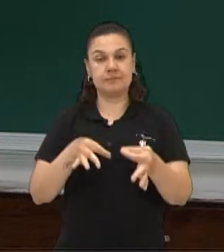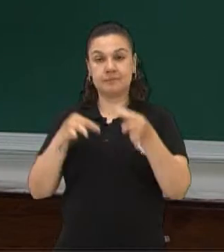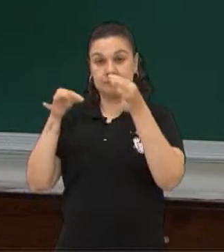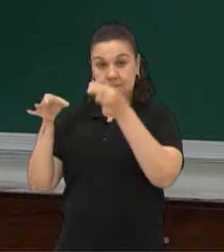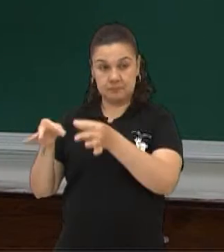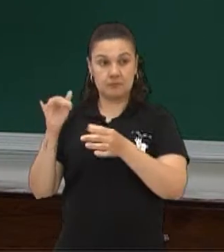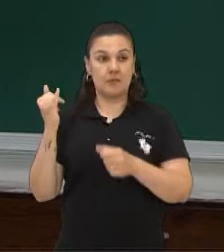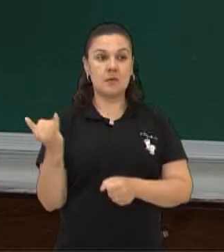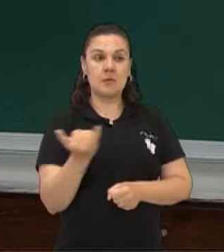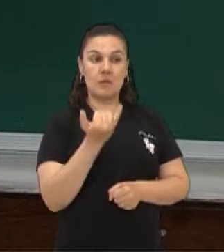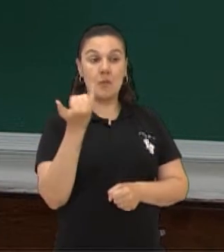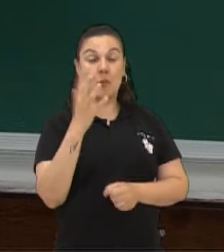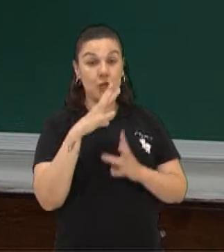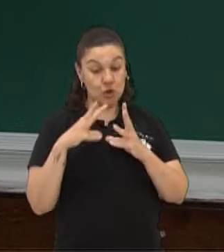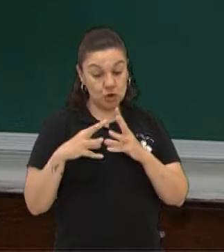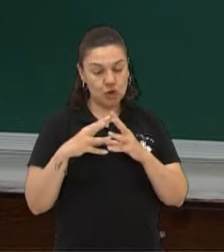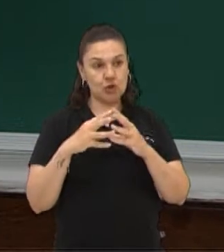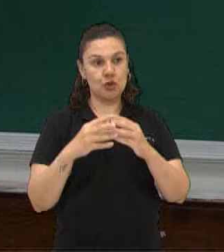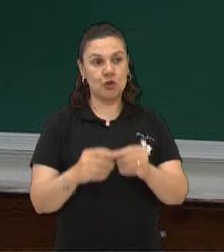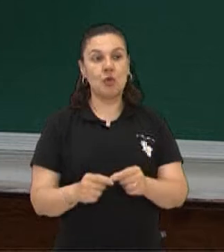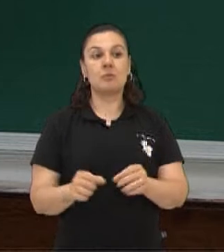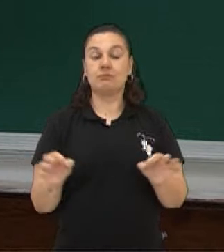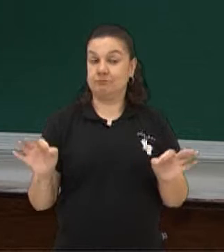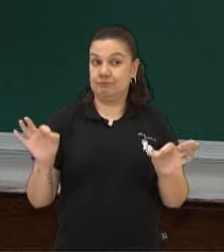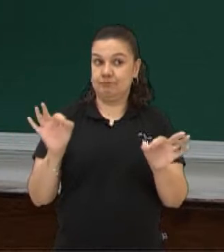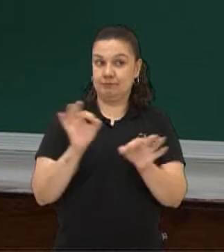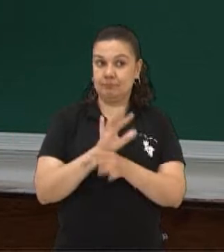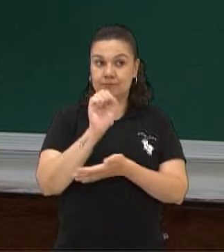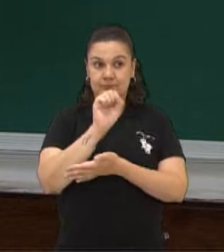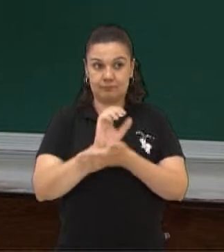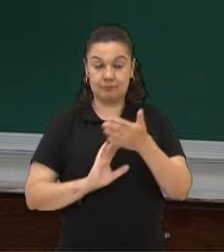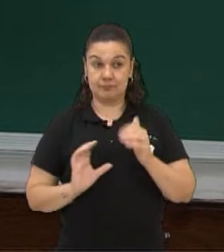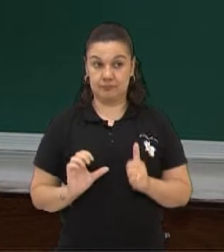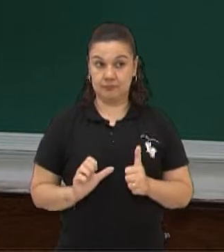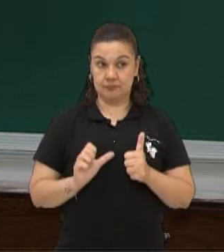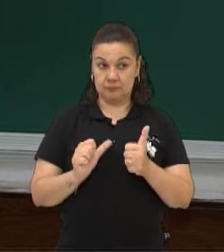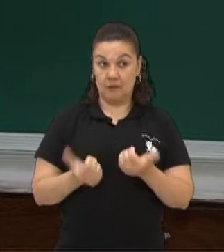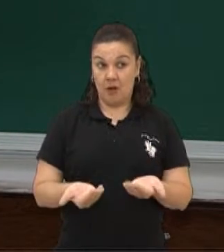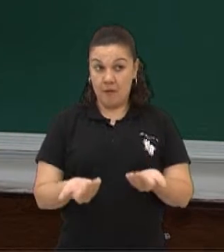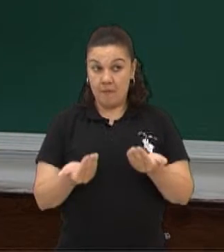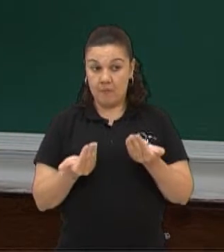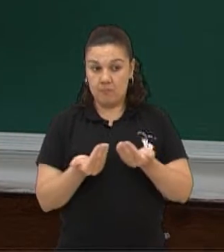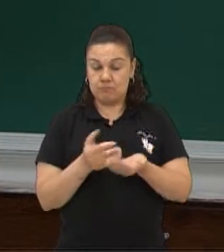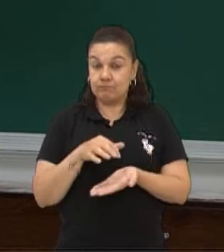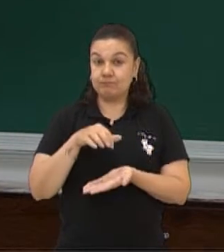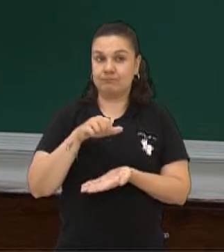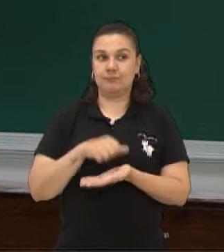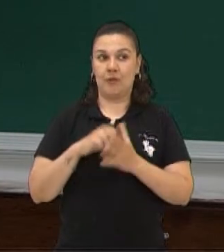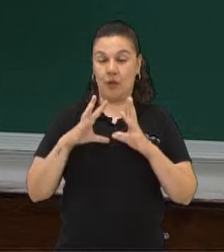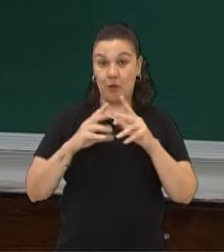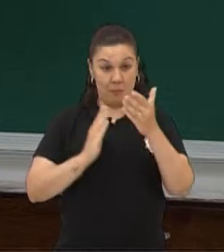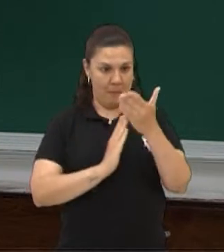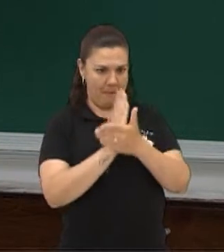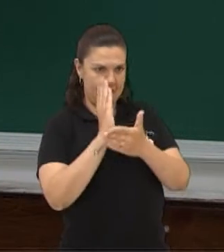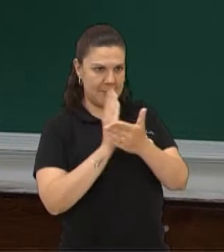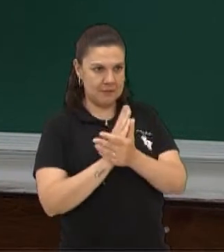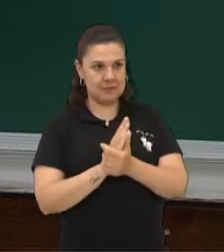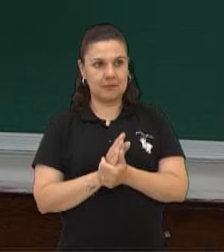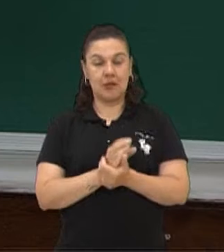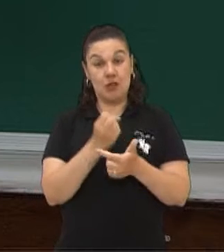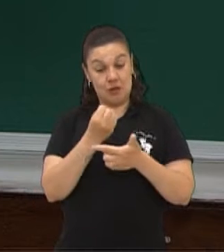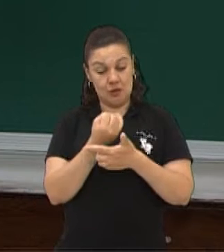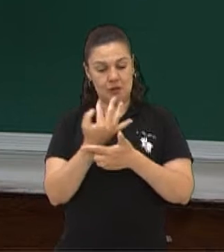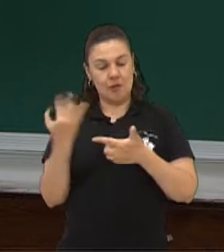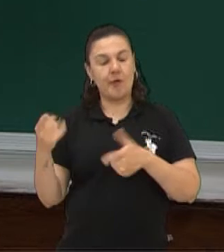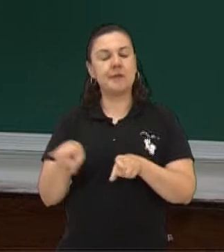O importante, meus queridos, é todos vocês estarem fazendo atividade. Vamos garantir todo mundo aí, hein?